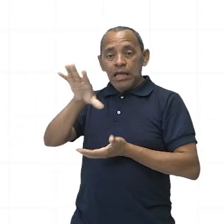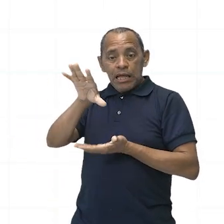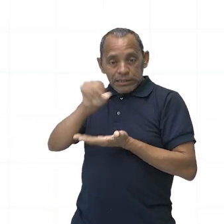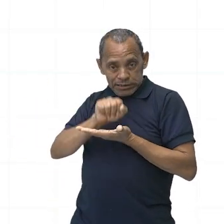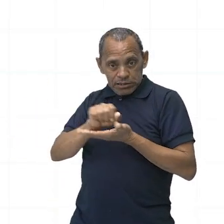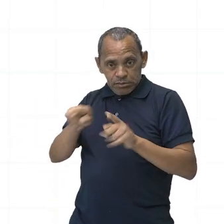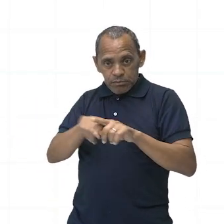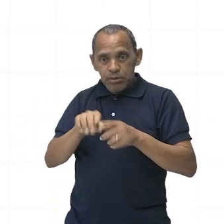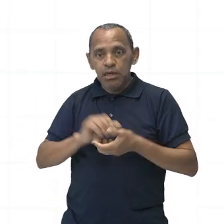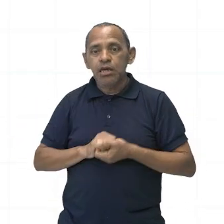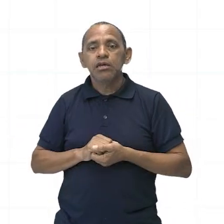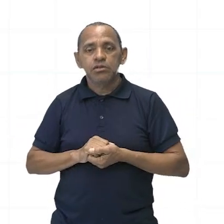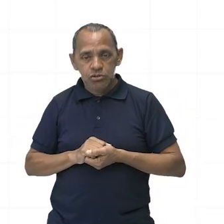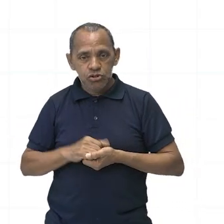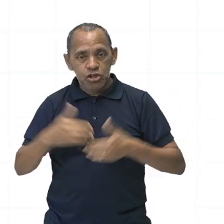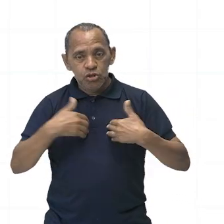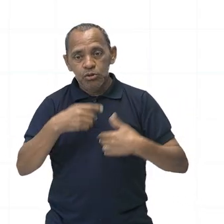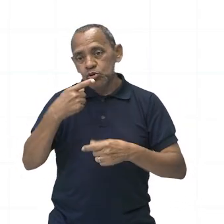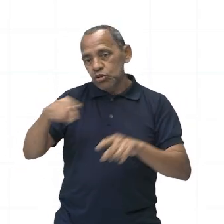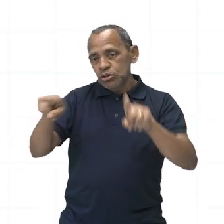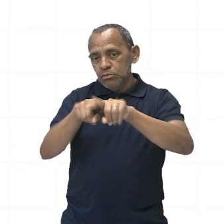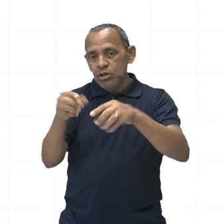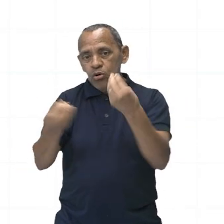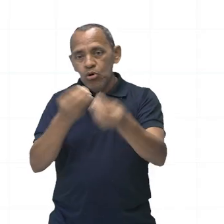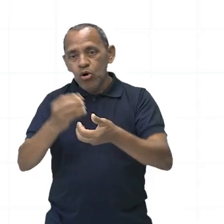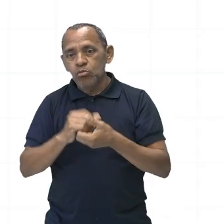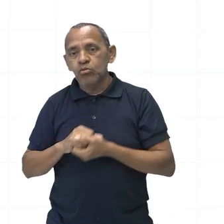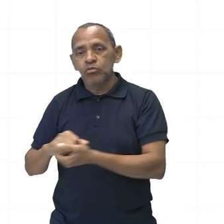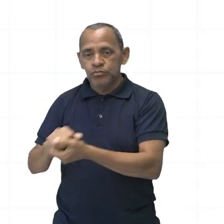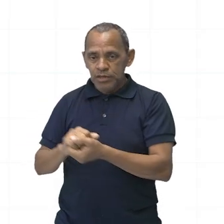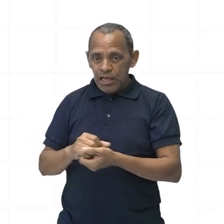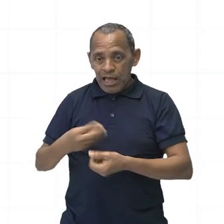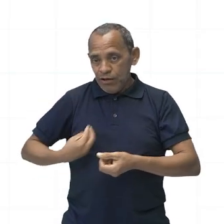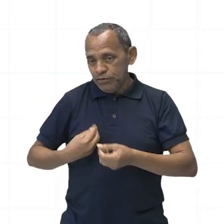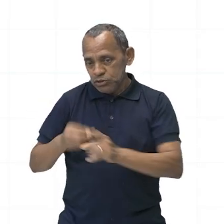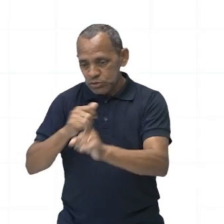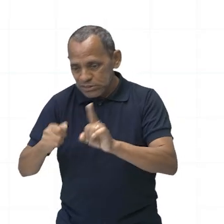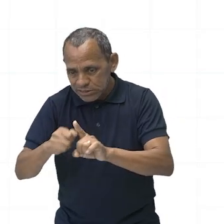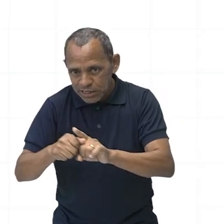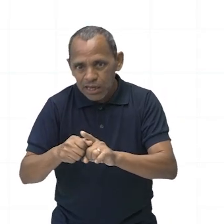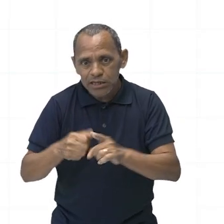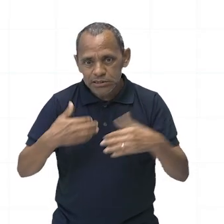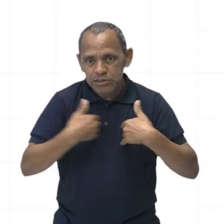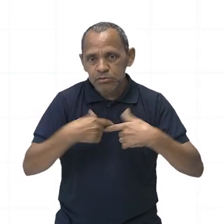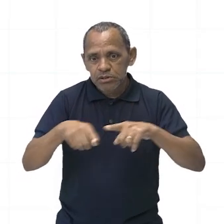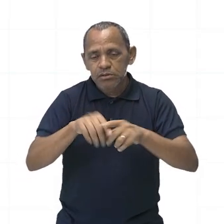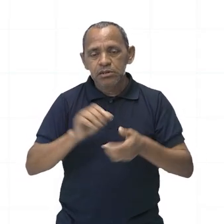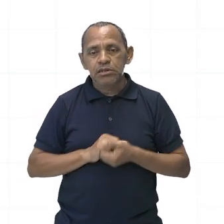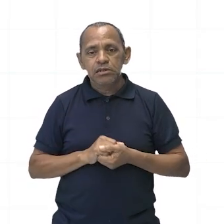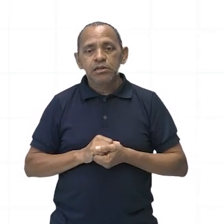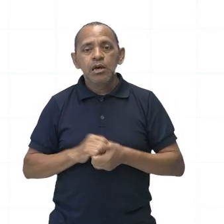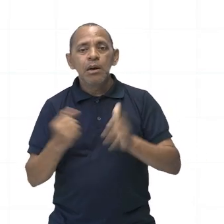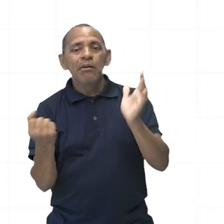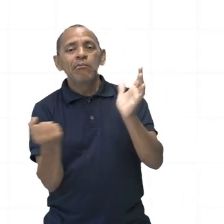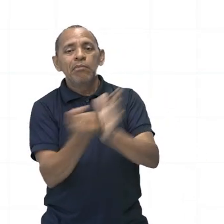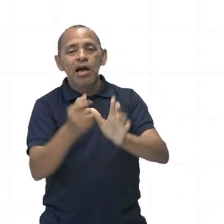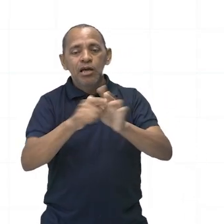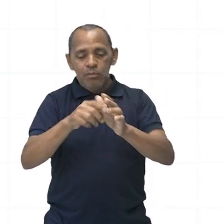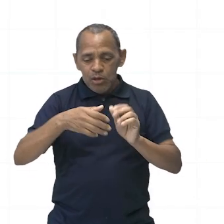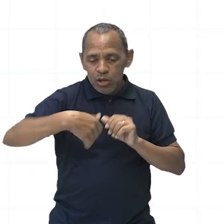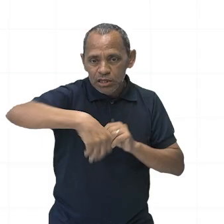de perigo e cooperação social. Quanto à defesa de território, os animais emitem sons para marcar território ou